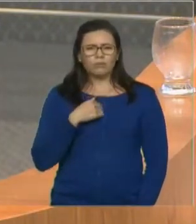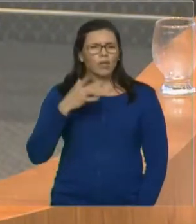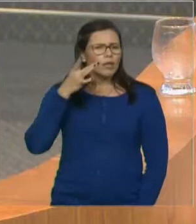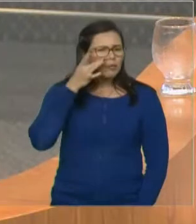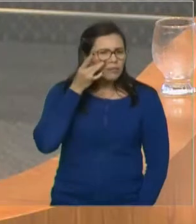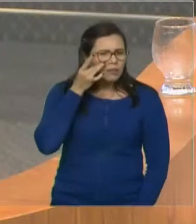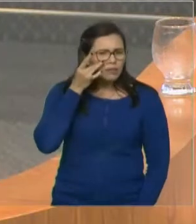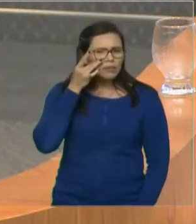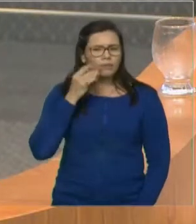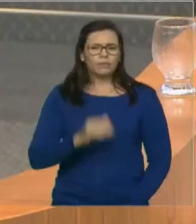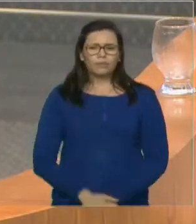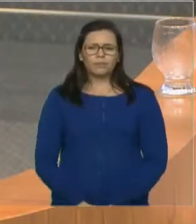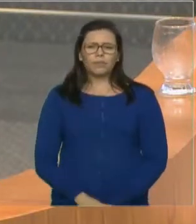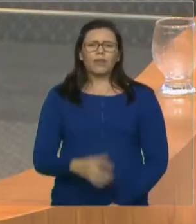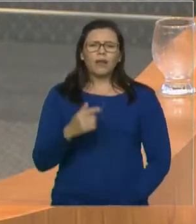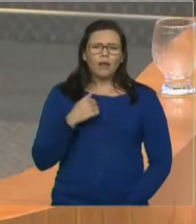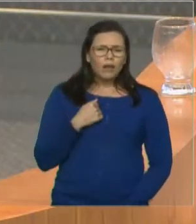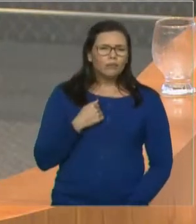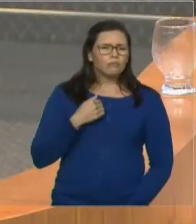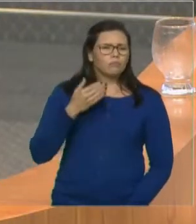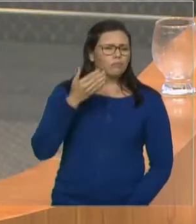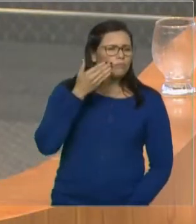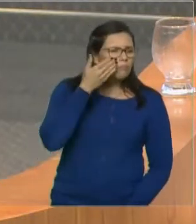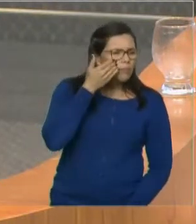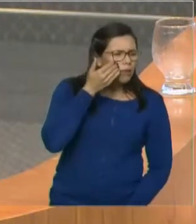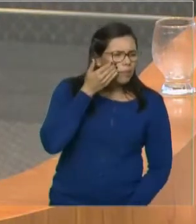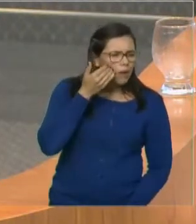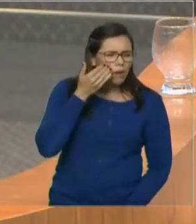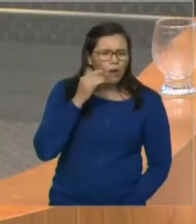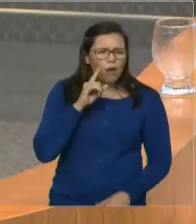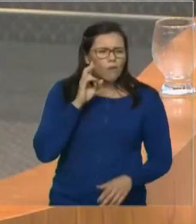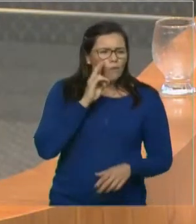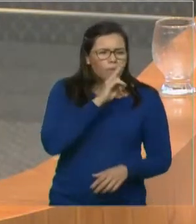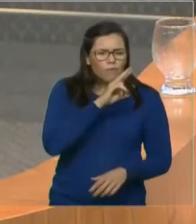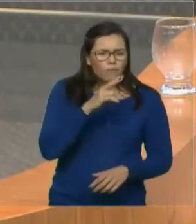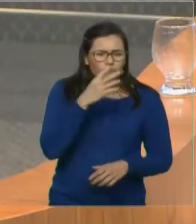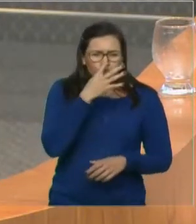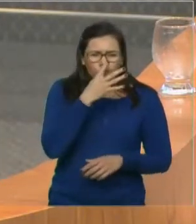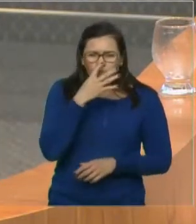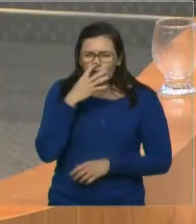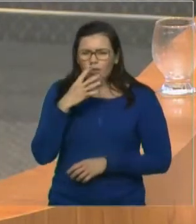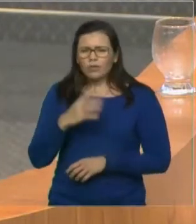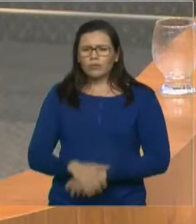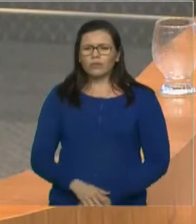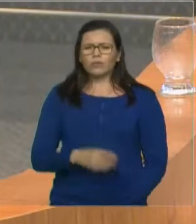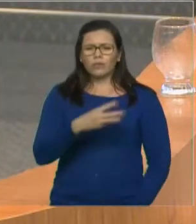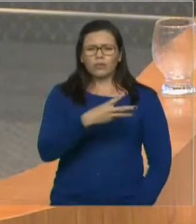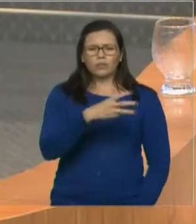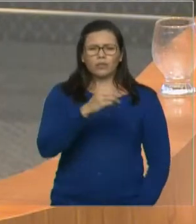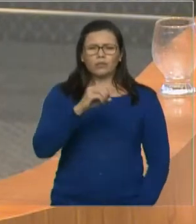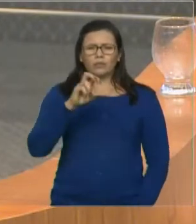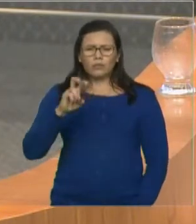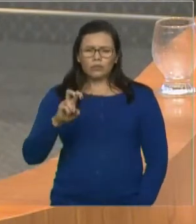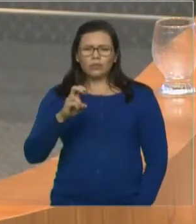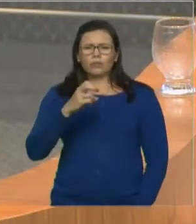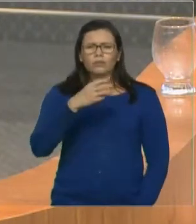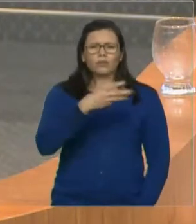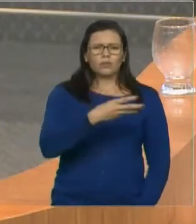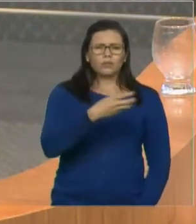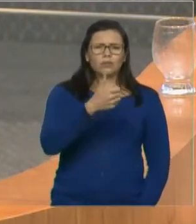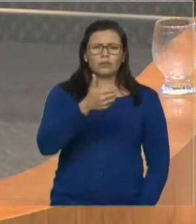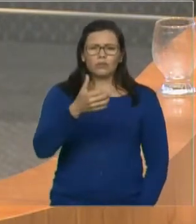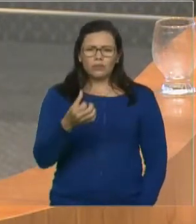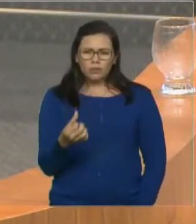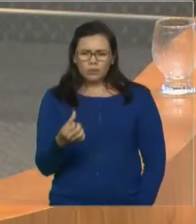trazer todo o raio-x dessa estrada, da BR-135, da 316, aqui semanalmente fazer uma prestação